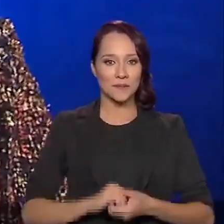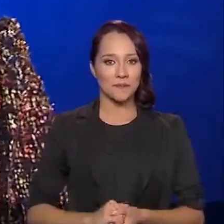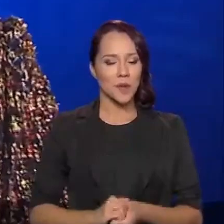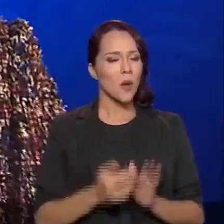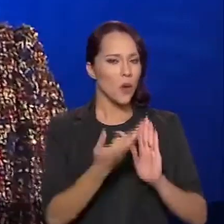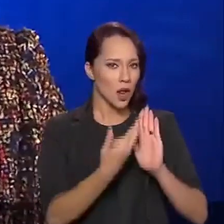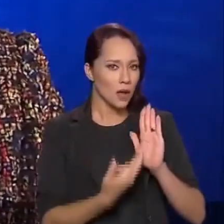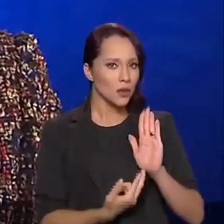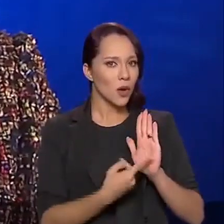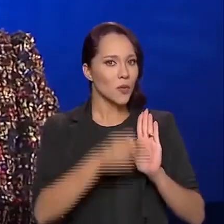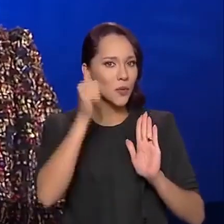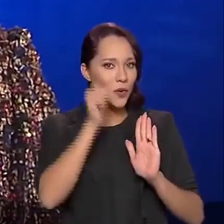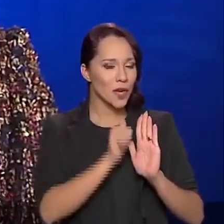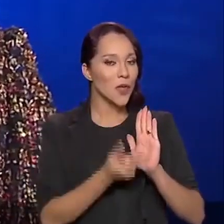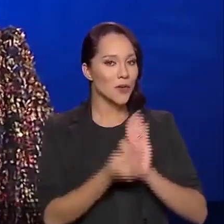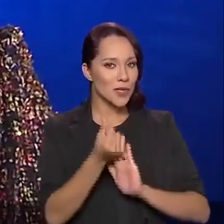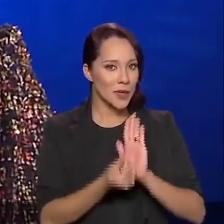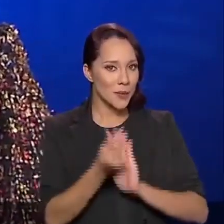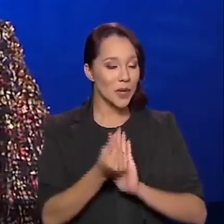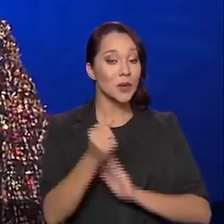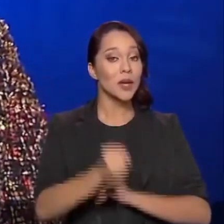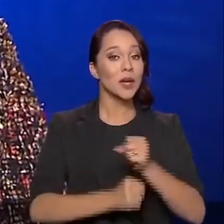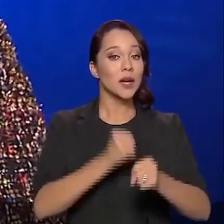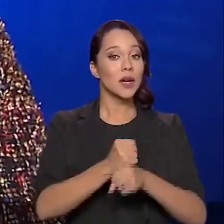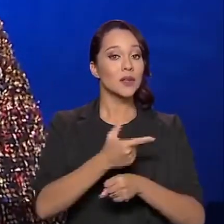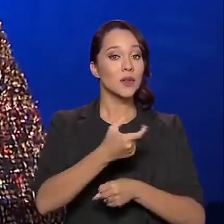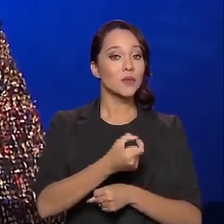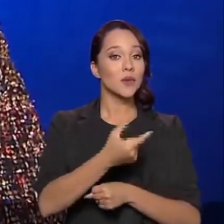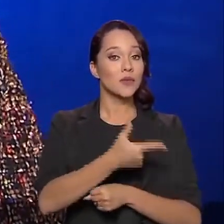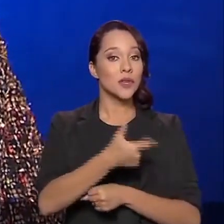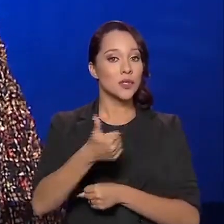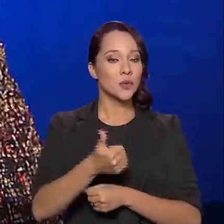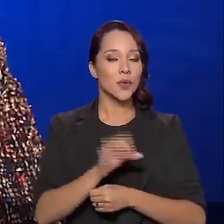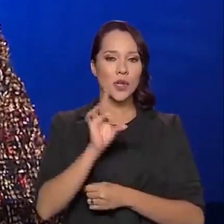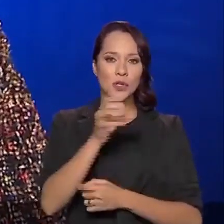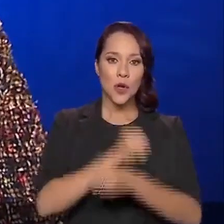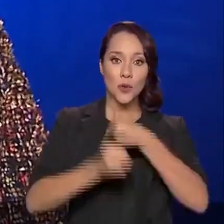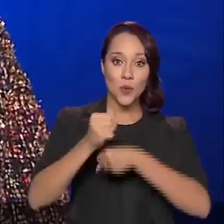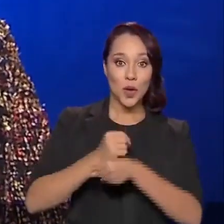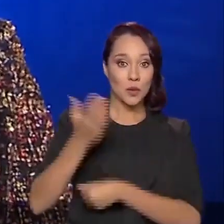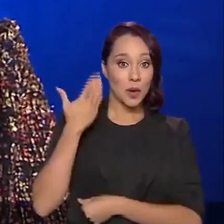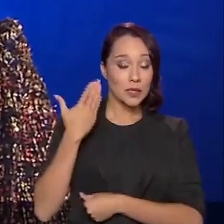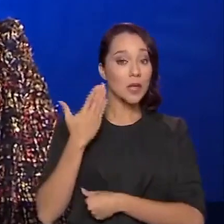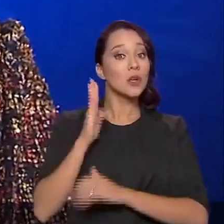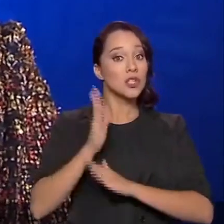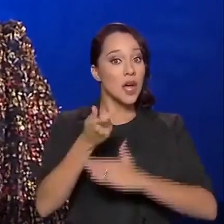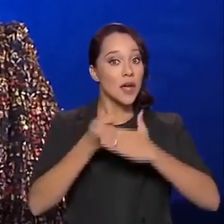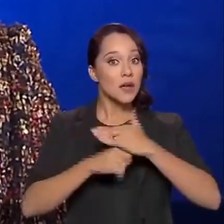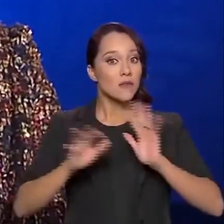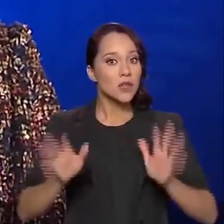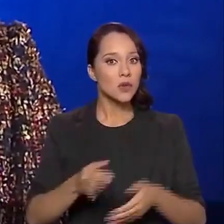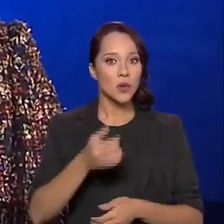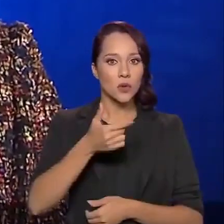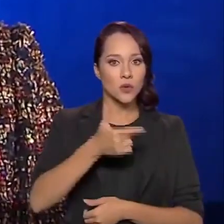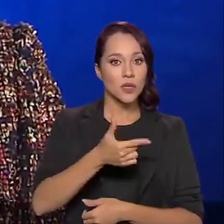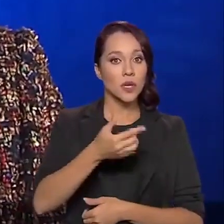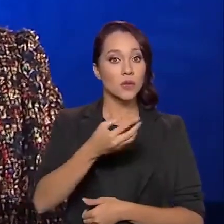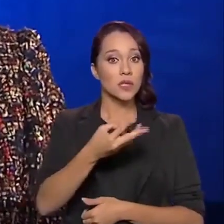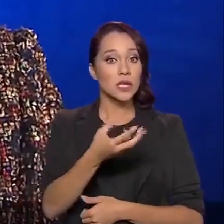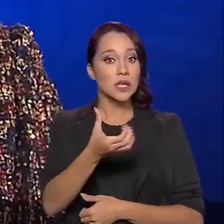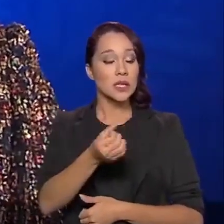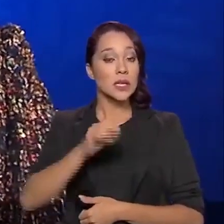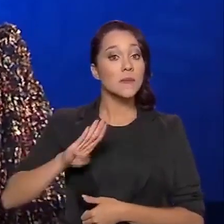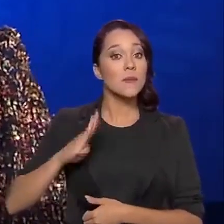De acordo com o relatório Mulher no Orçamento 2021, só no ano passado investimos